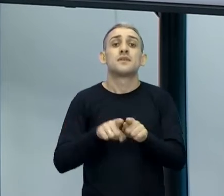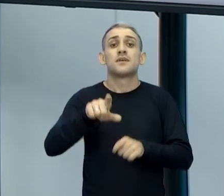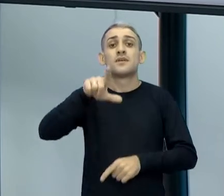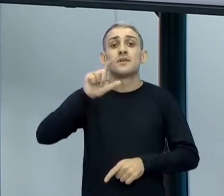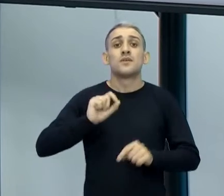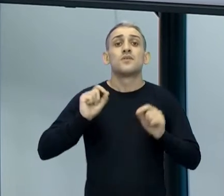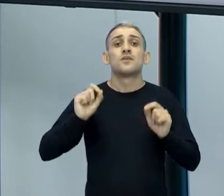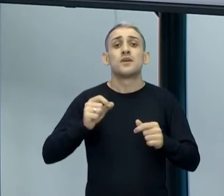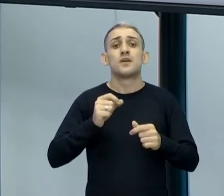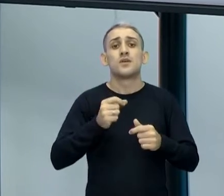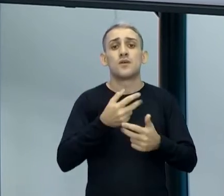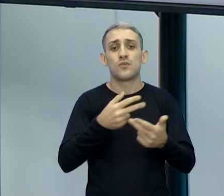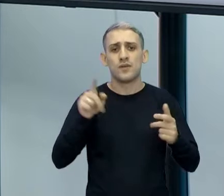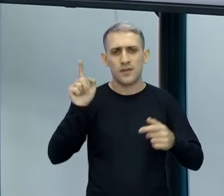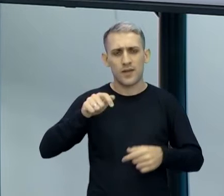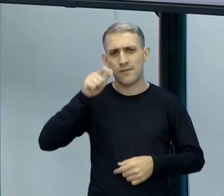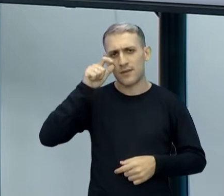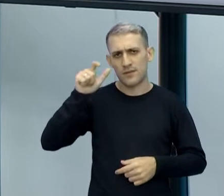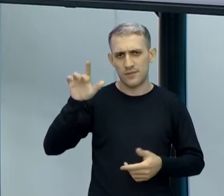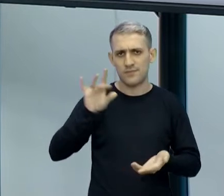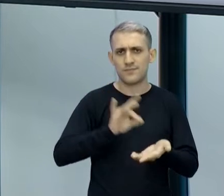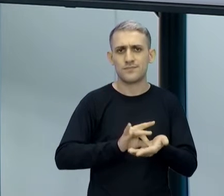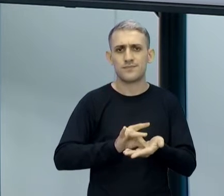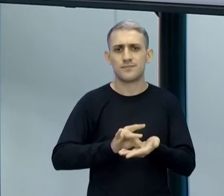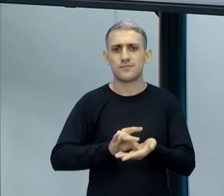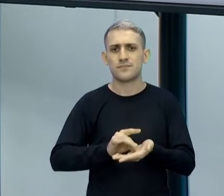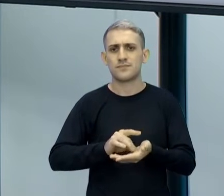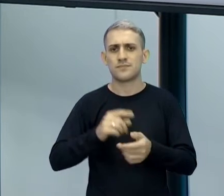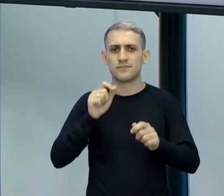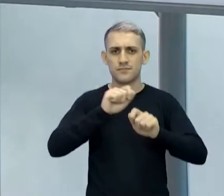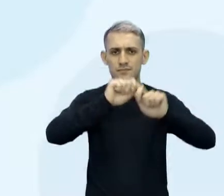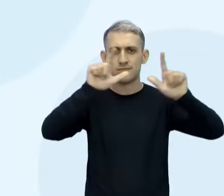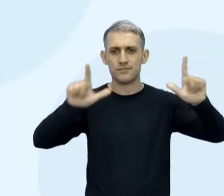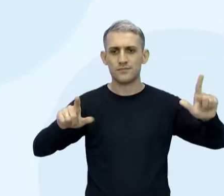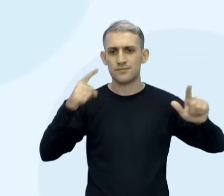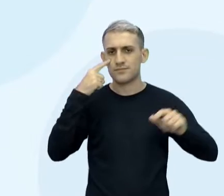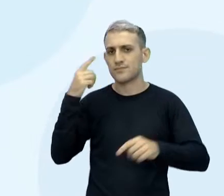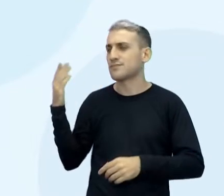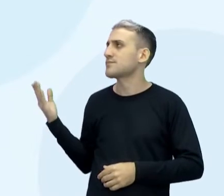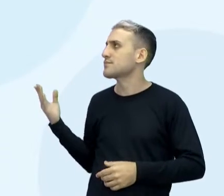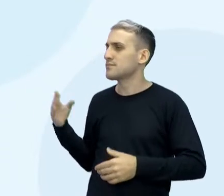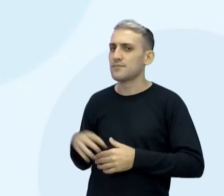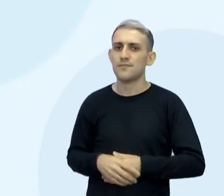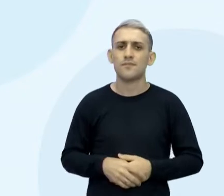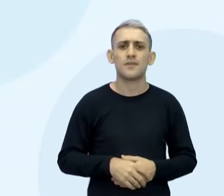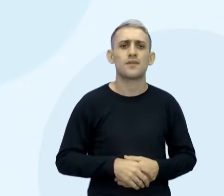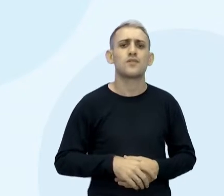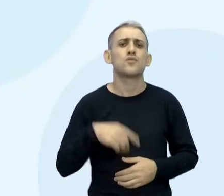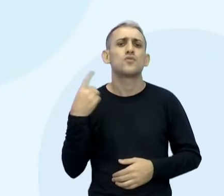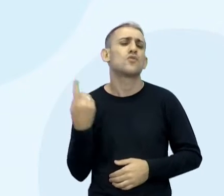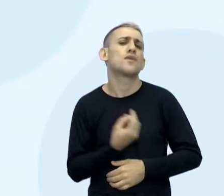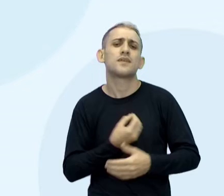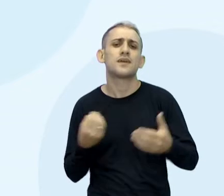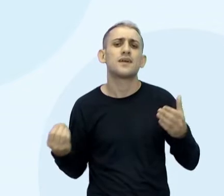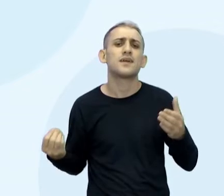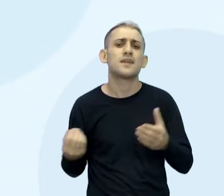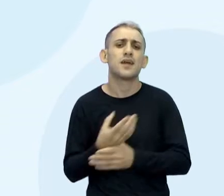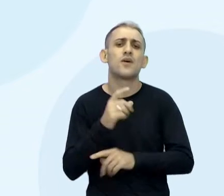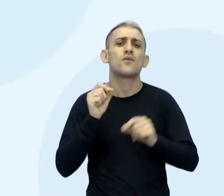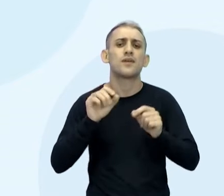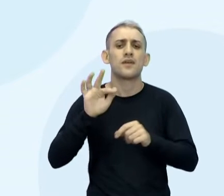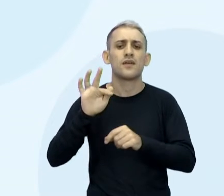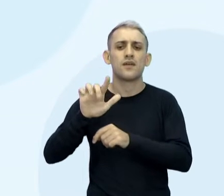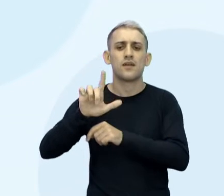uma situação que ele é muito interessante, tá? De olho na tela, que tal criar este